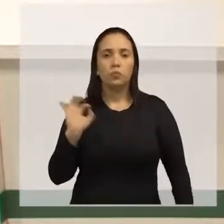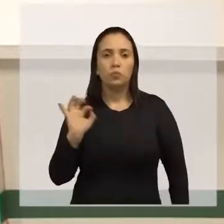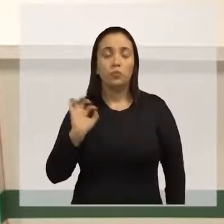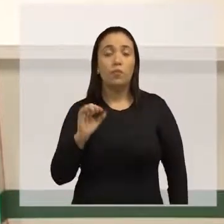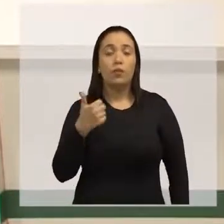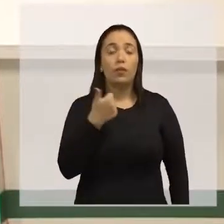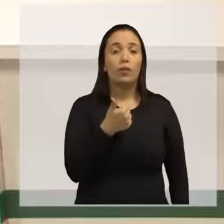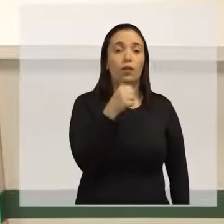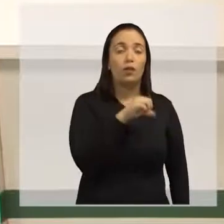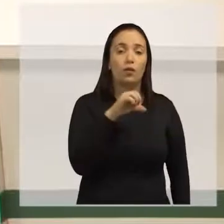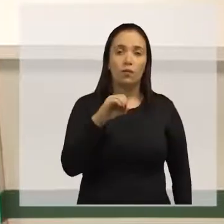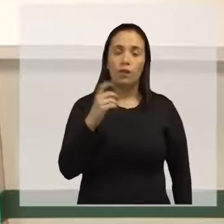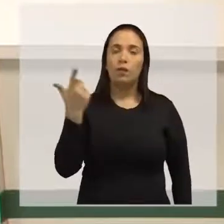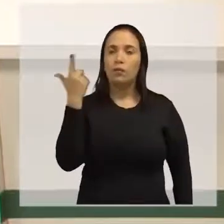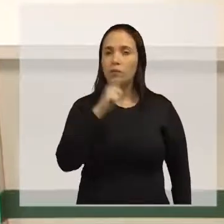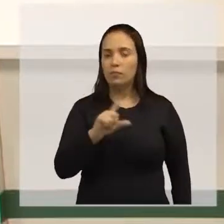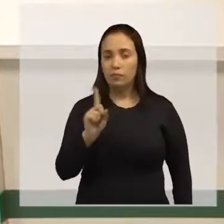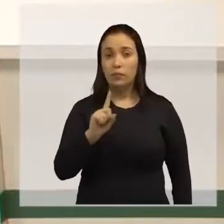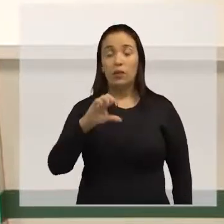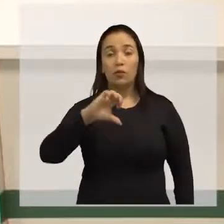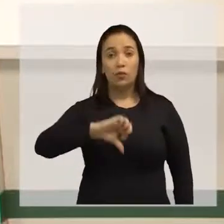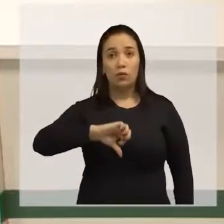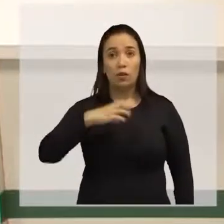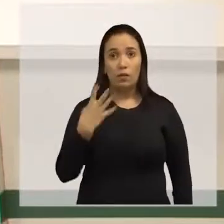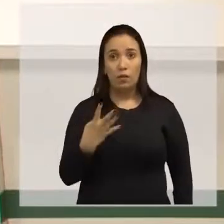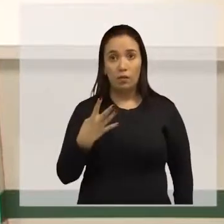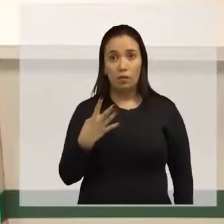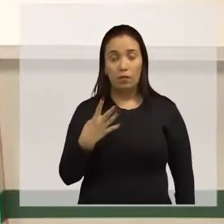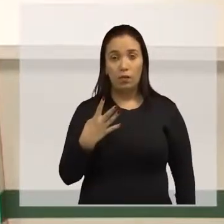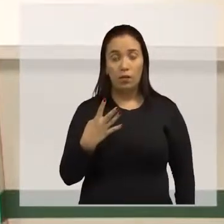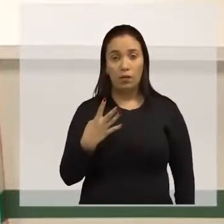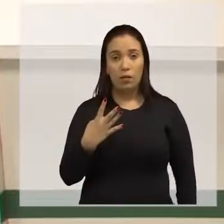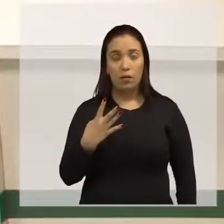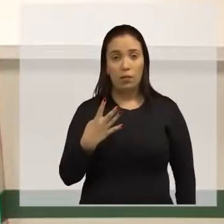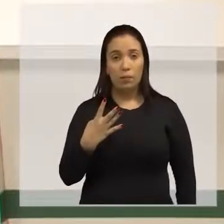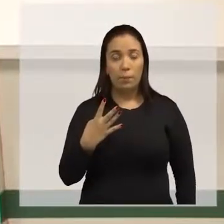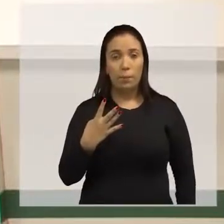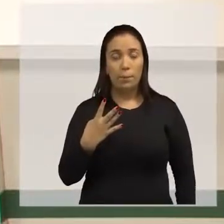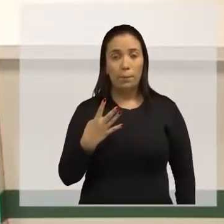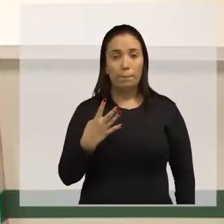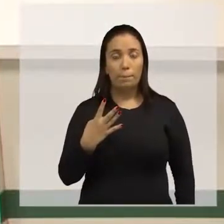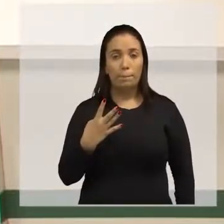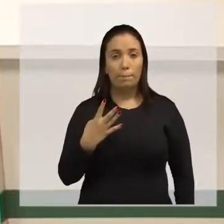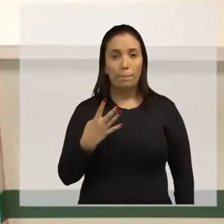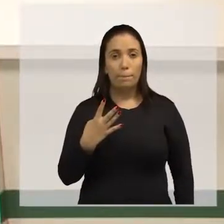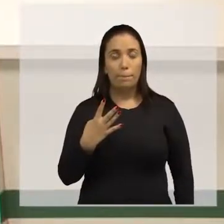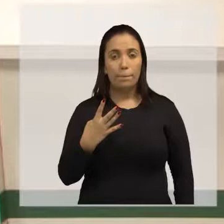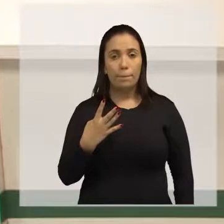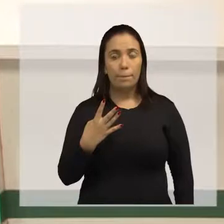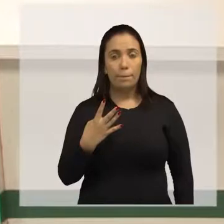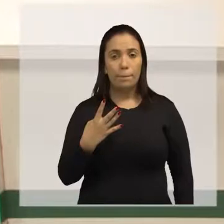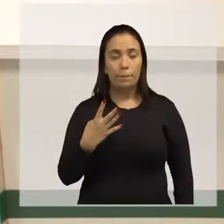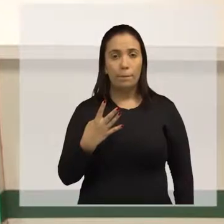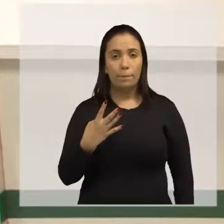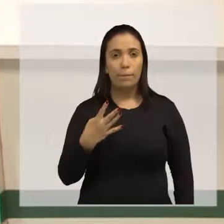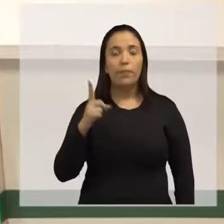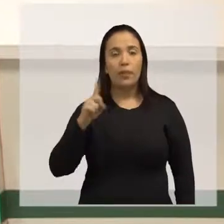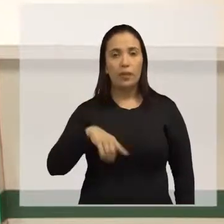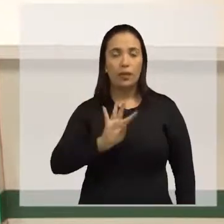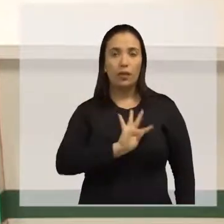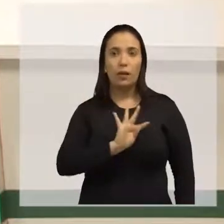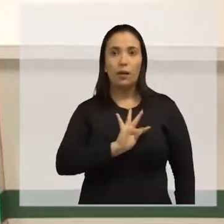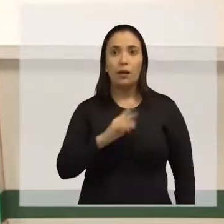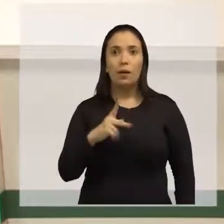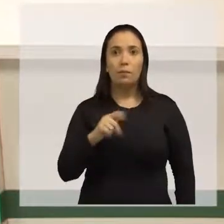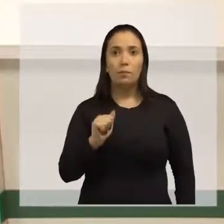foi em 94, né? 94... Mas já era o nosso querido Parreira.